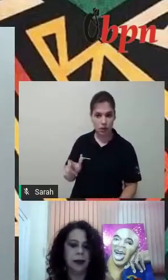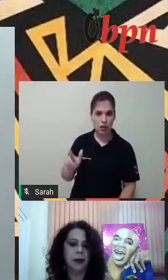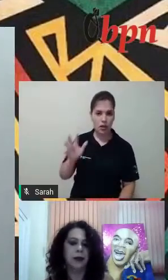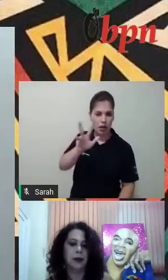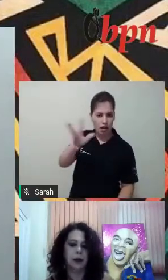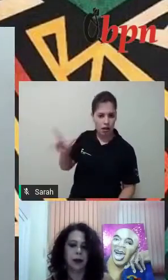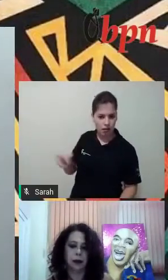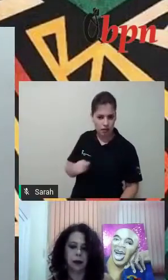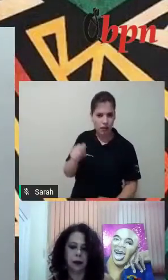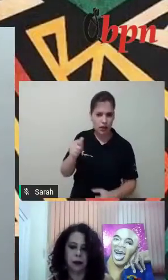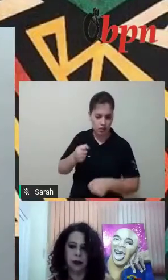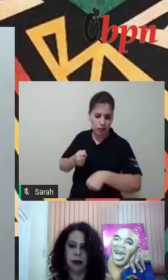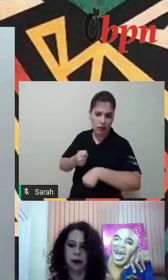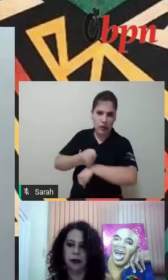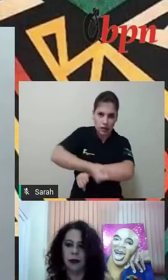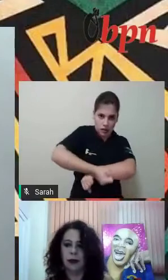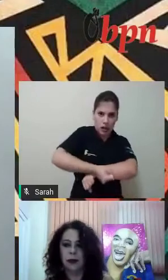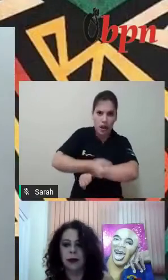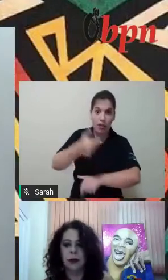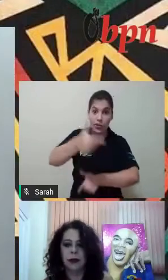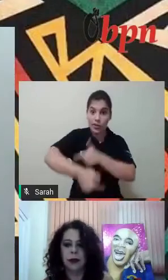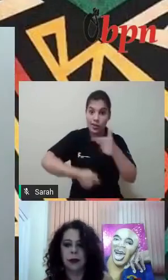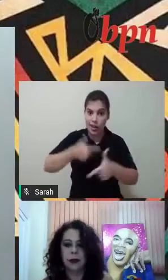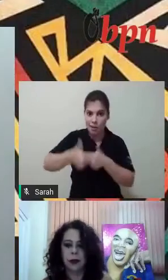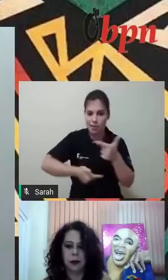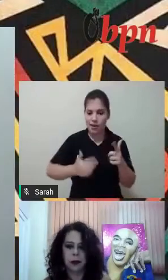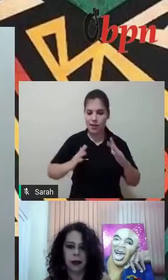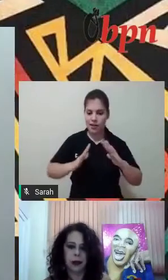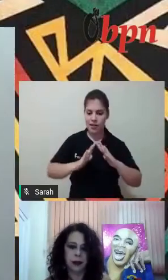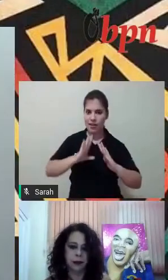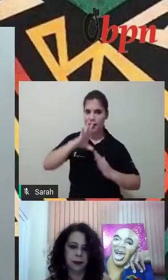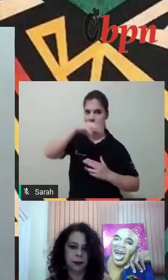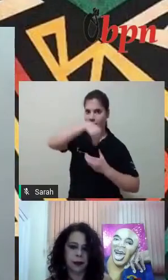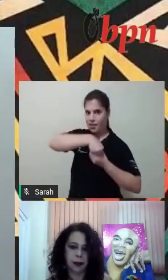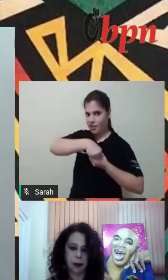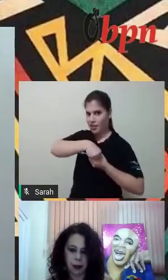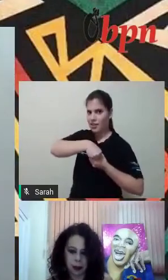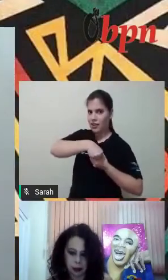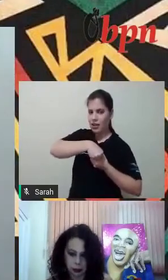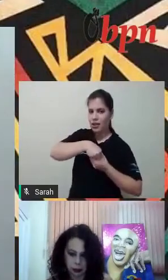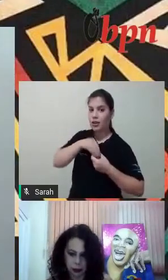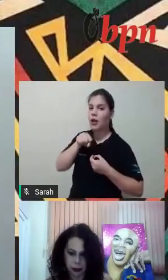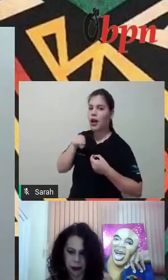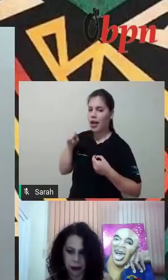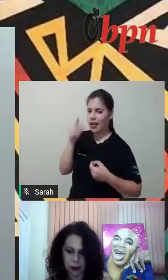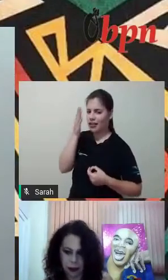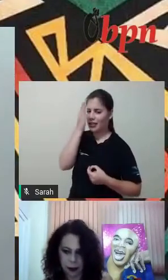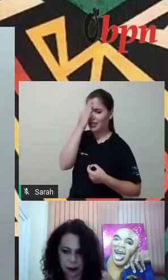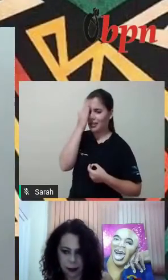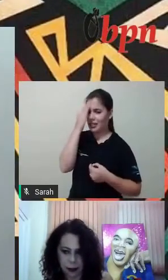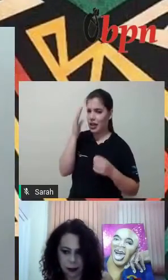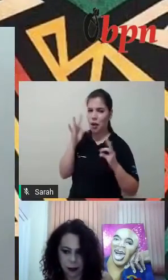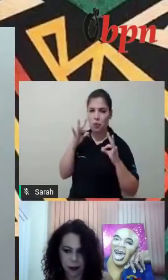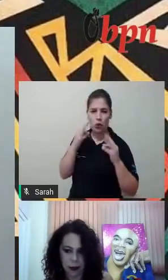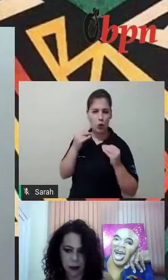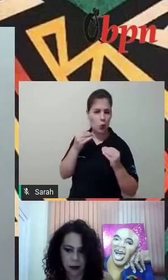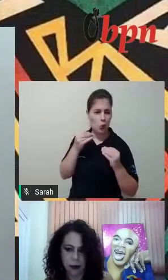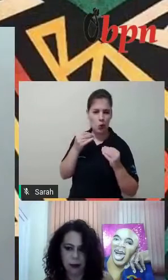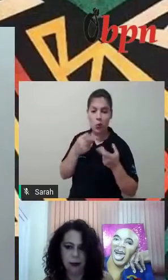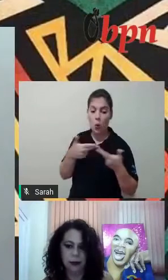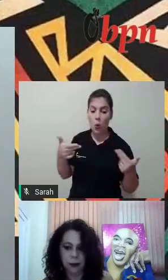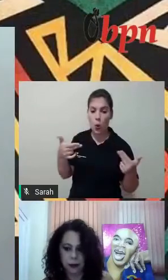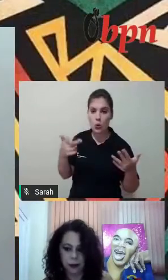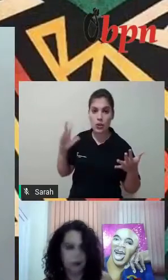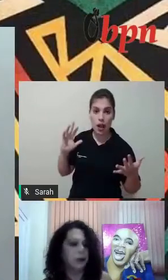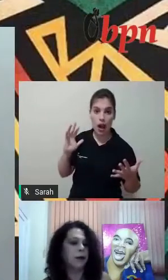seus patrões, dos seus senhores, eles sabiam de tudo que acontecia na Casa Grande.